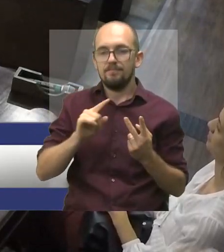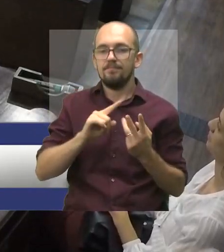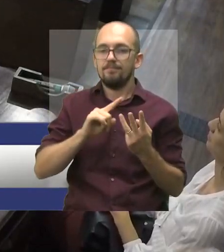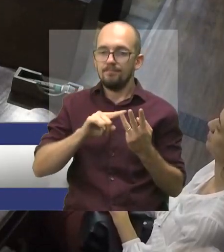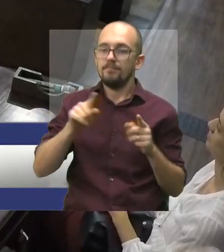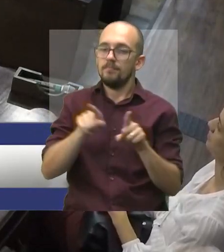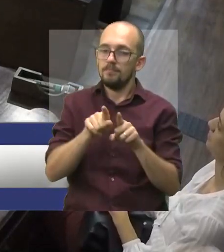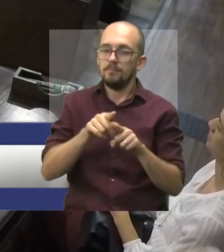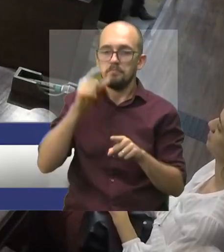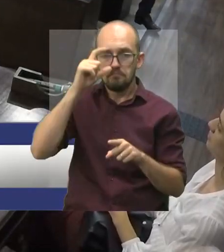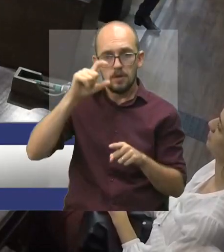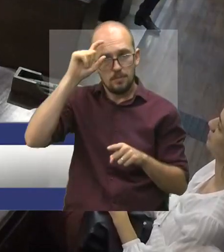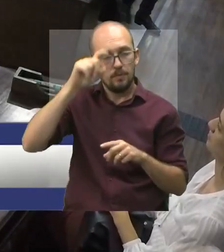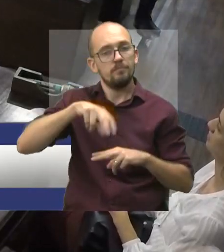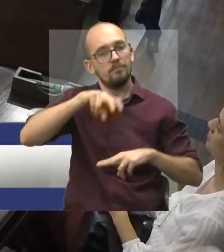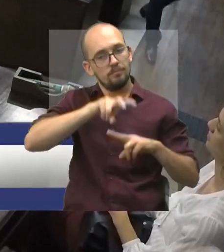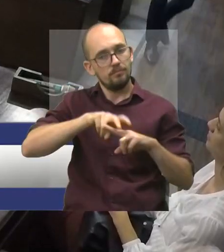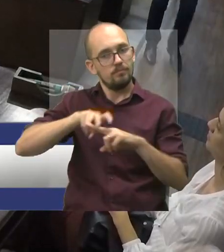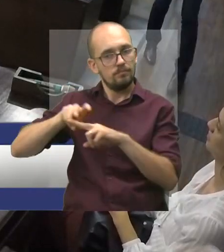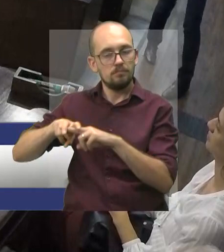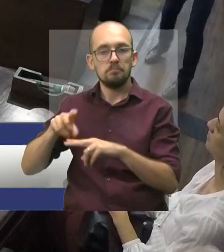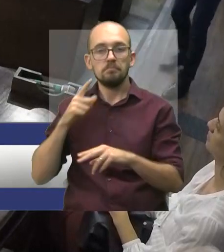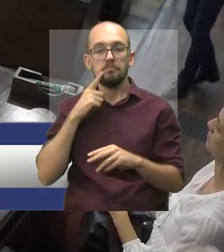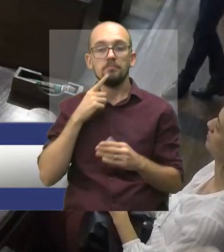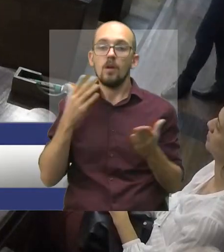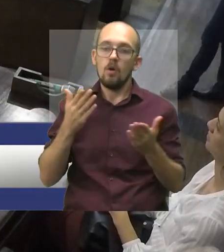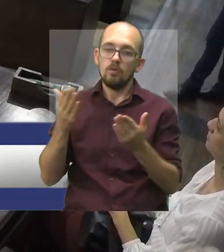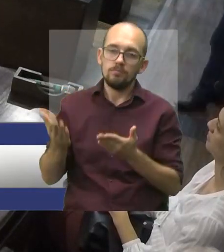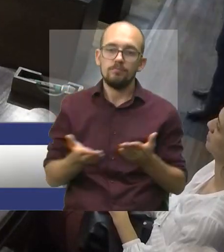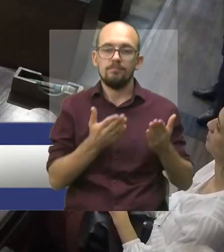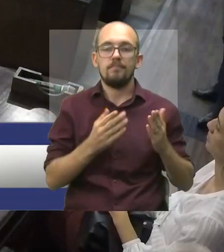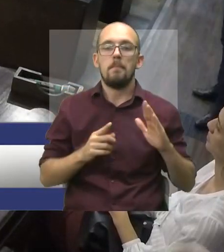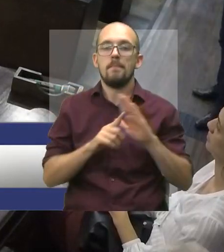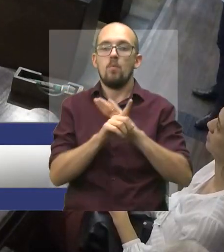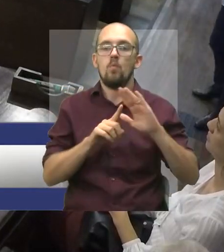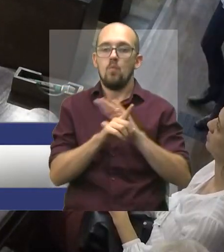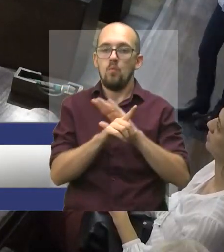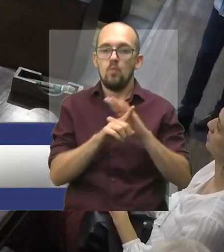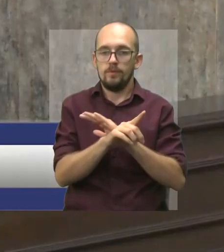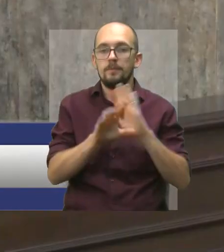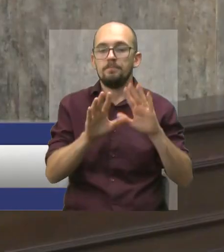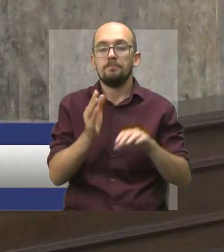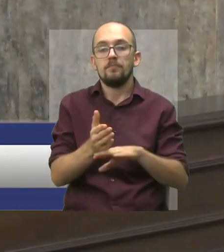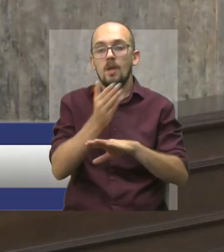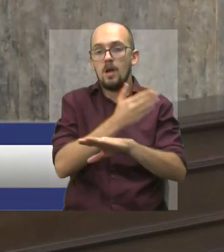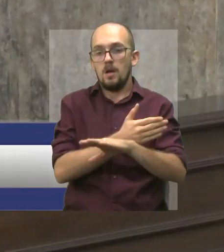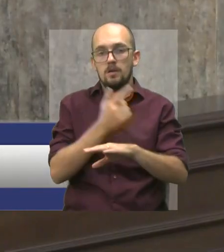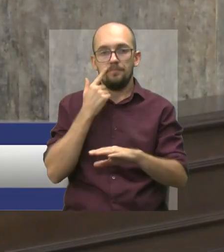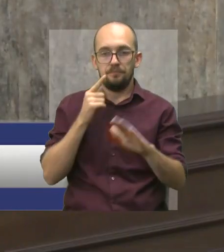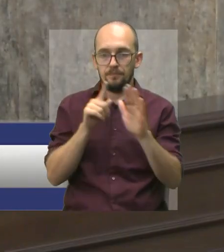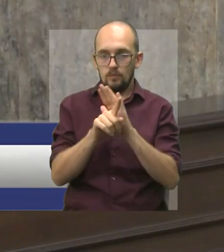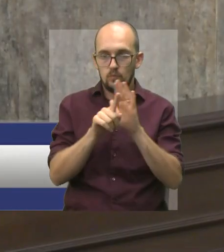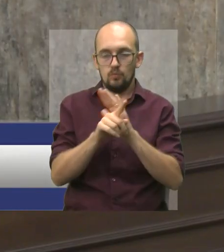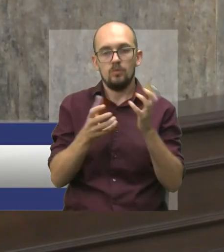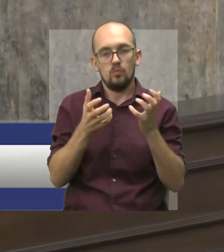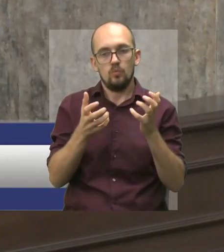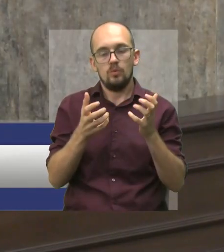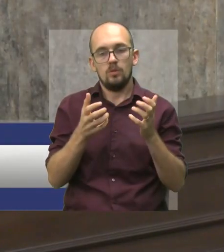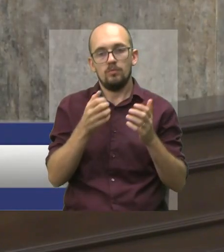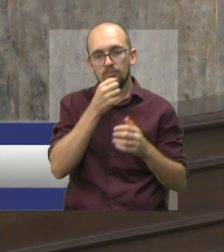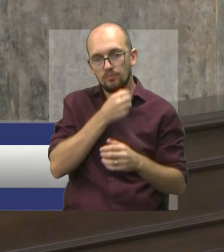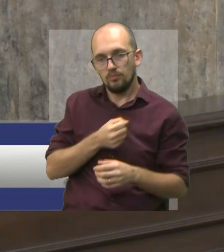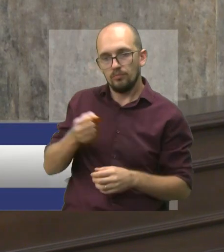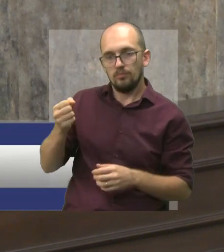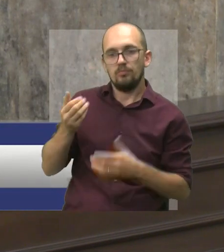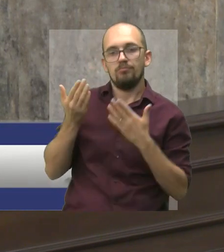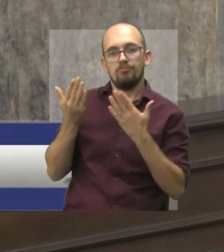aqui, para que nós possamos ir às perguntas. Antes de ir às perguntas, eu quero conceder a palavra ao vereador